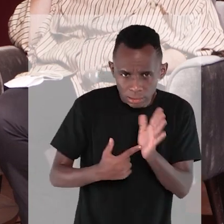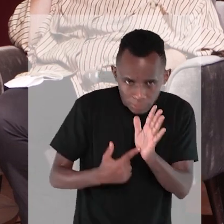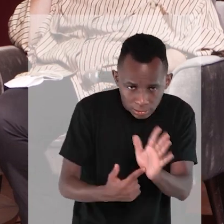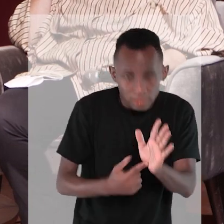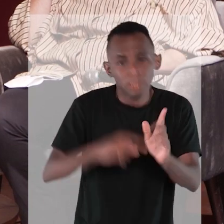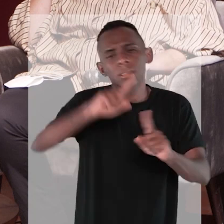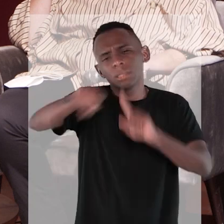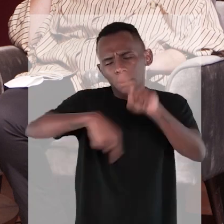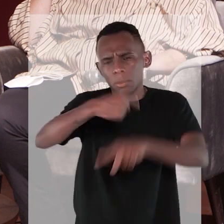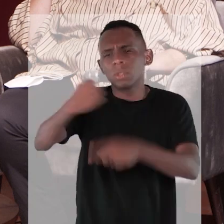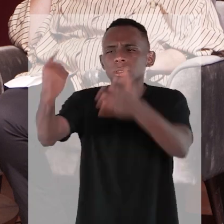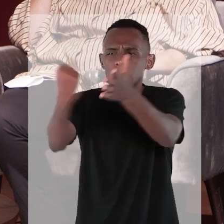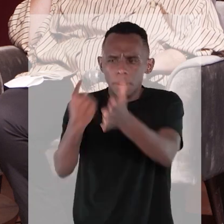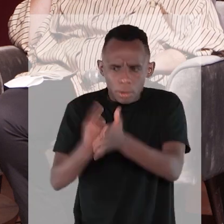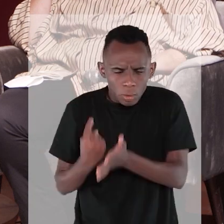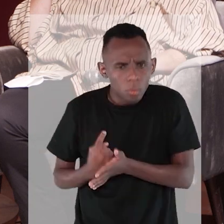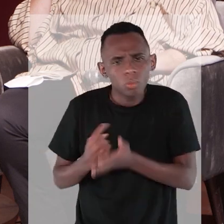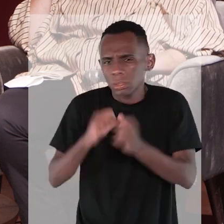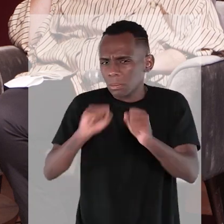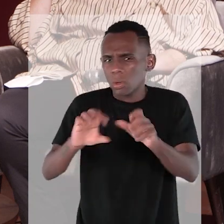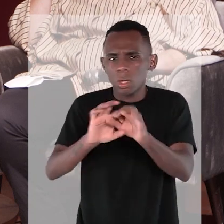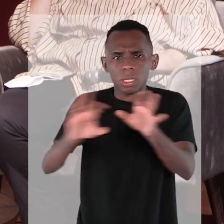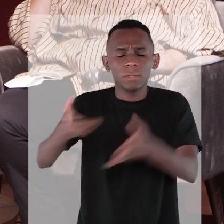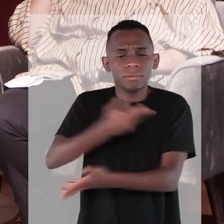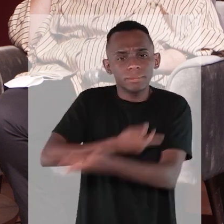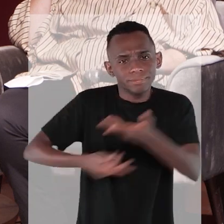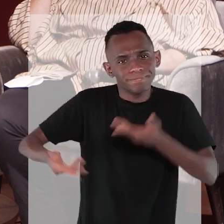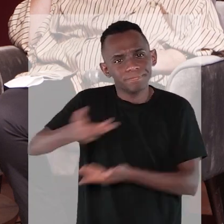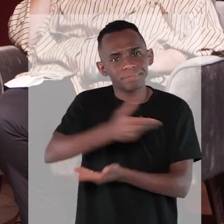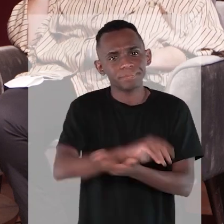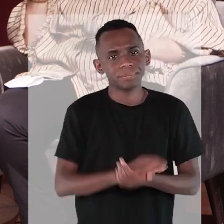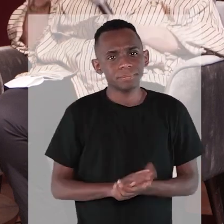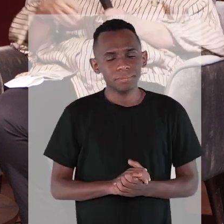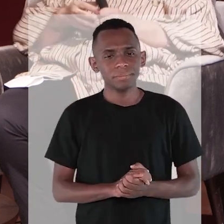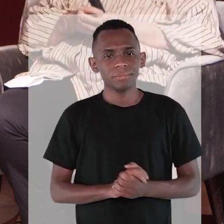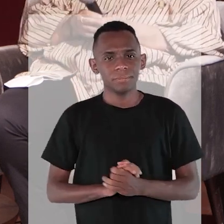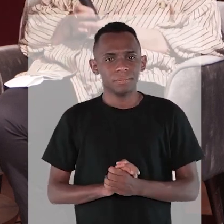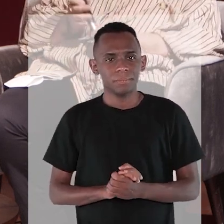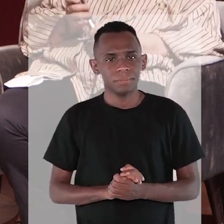vocês também, com aqueles que assim o desejarem. Né?